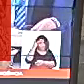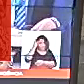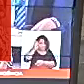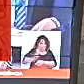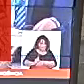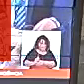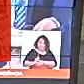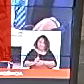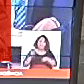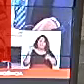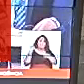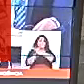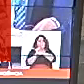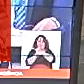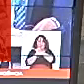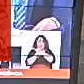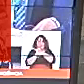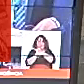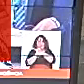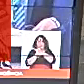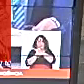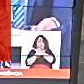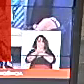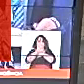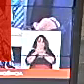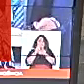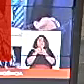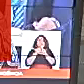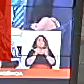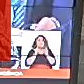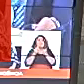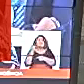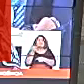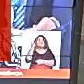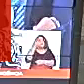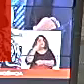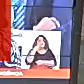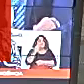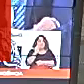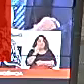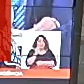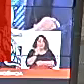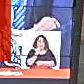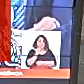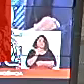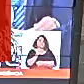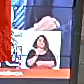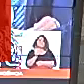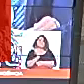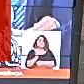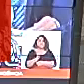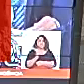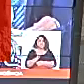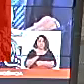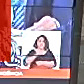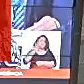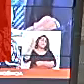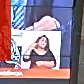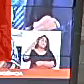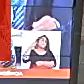é importante frisar, e a gente, inclusive, eu tenho aqui até manifestações da Promotoria de Defesa do